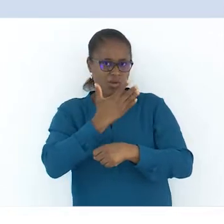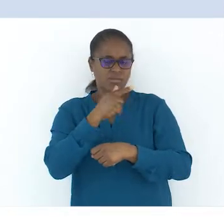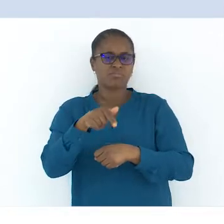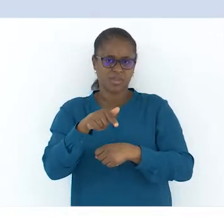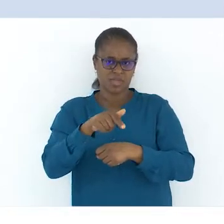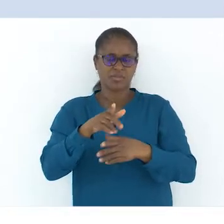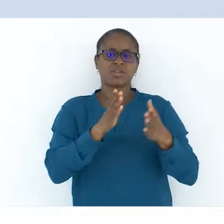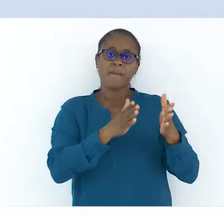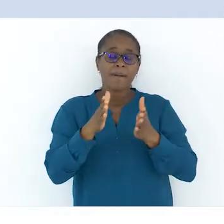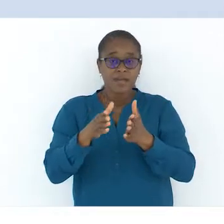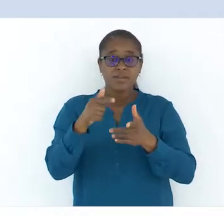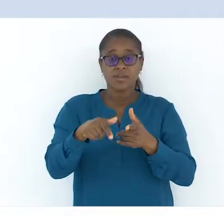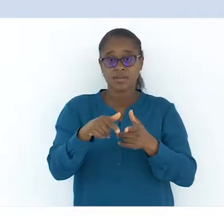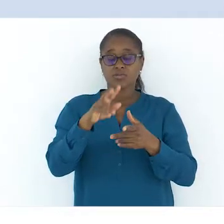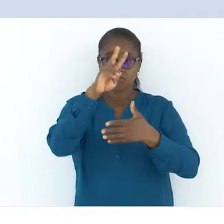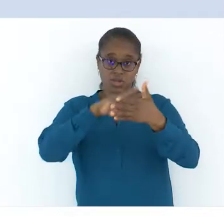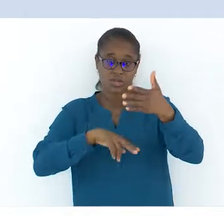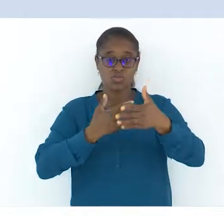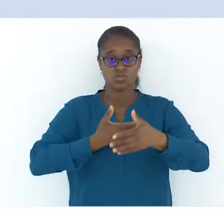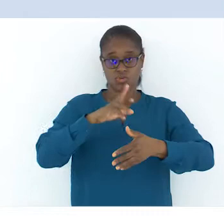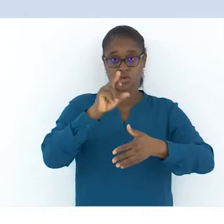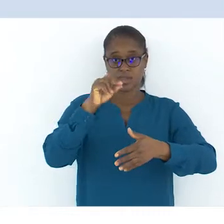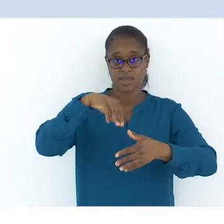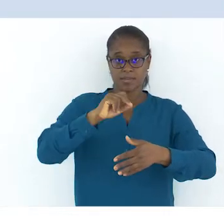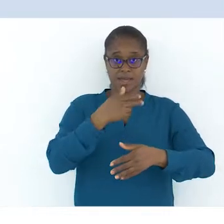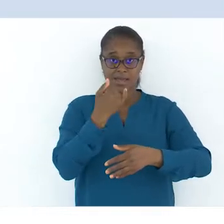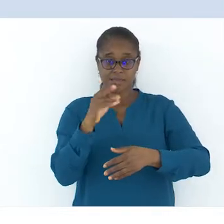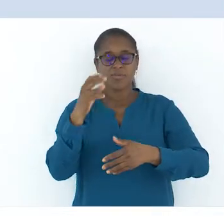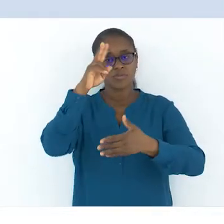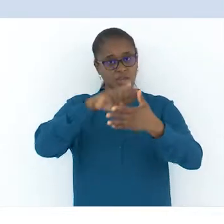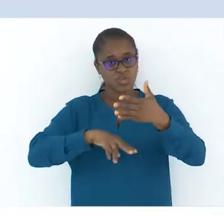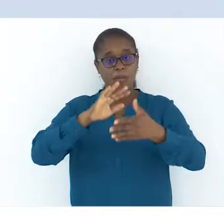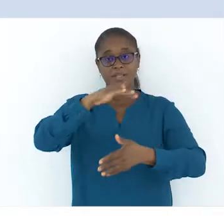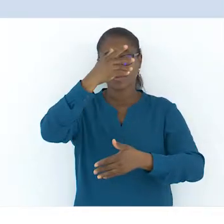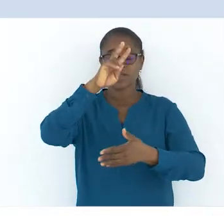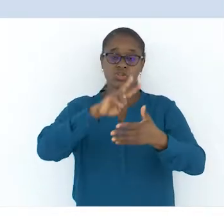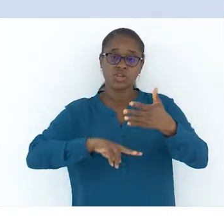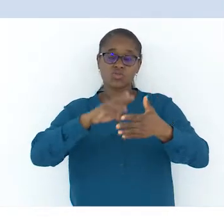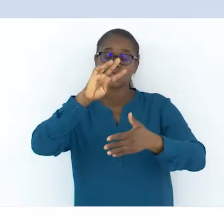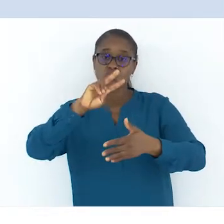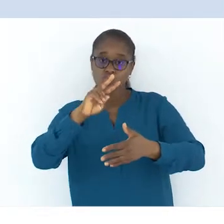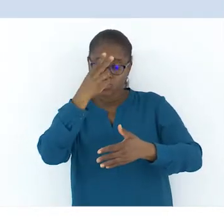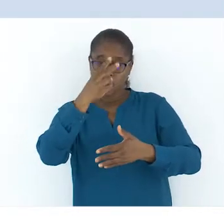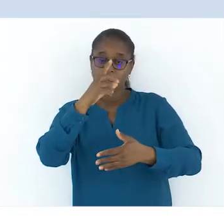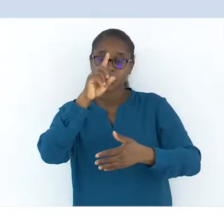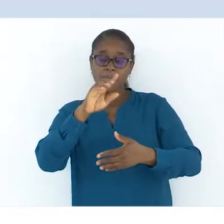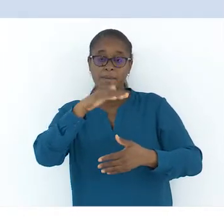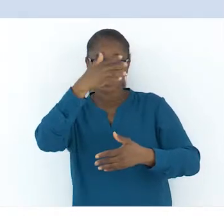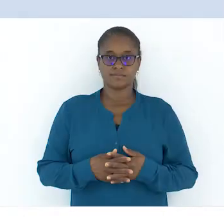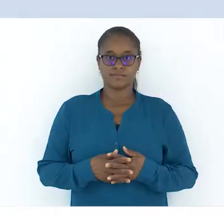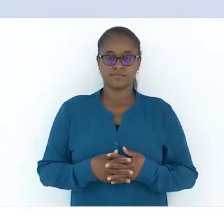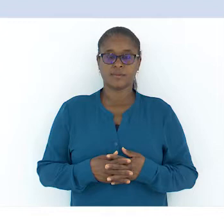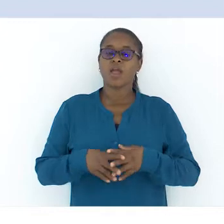essas partes, enquanto que no texto dramático temos texto principal e texto secundário, que também vamos ver daqui a